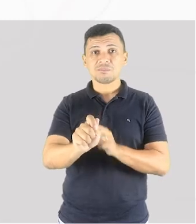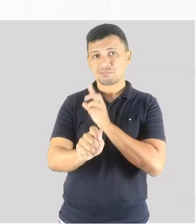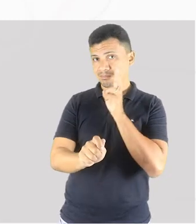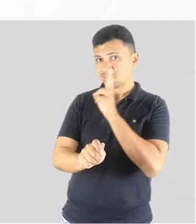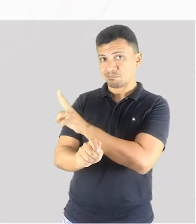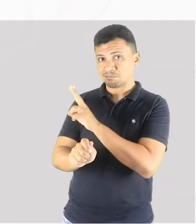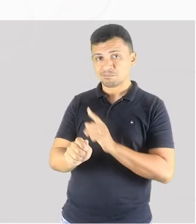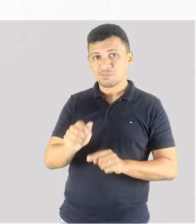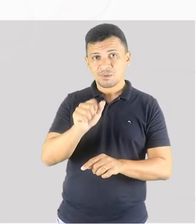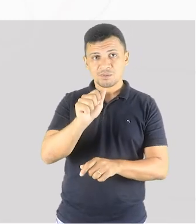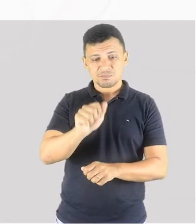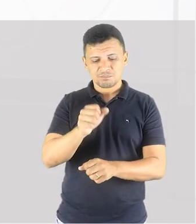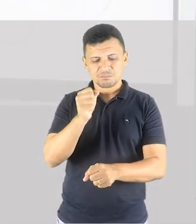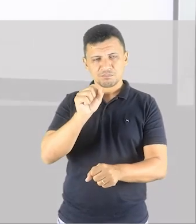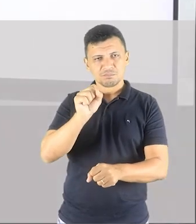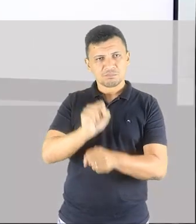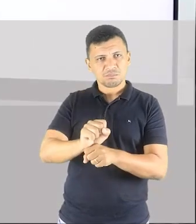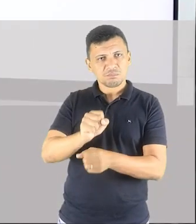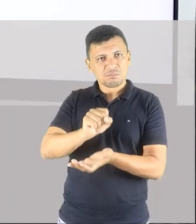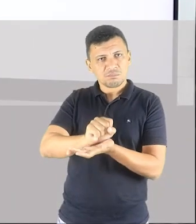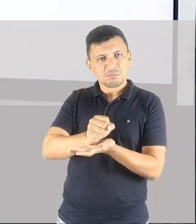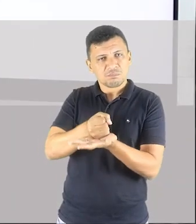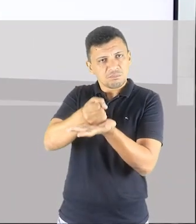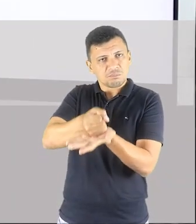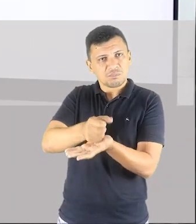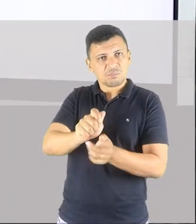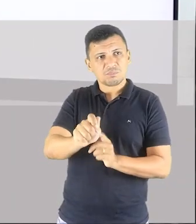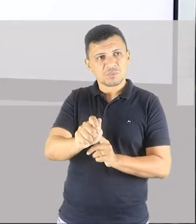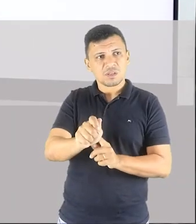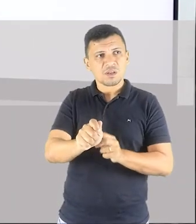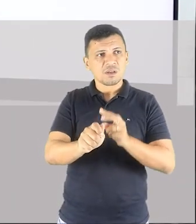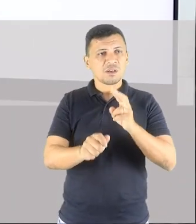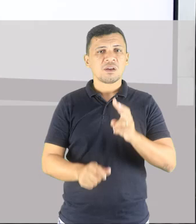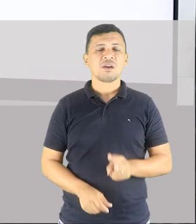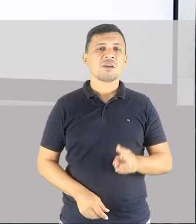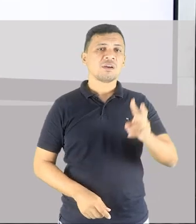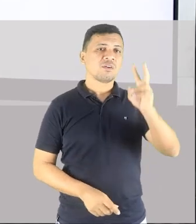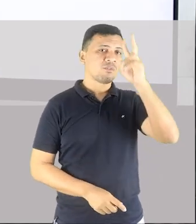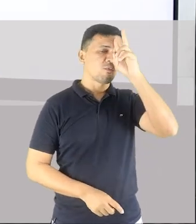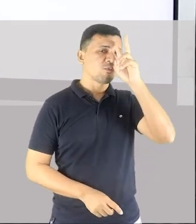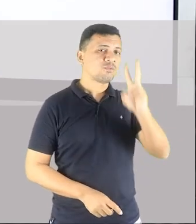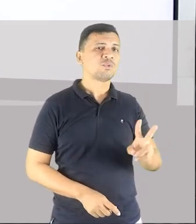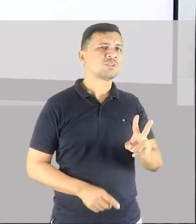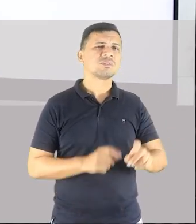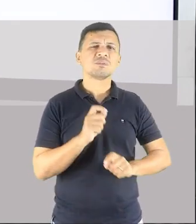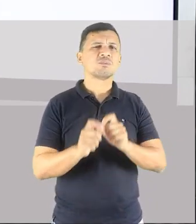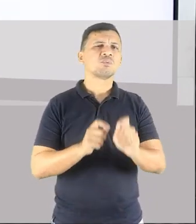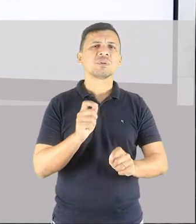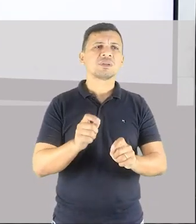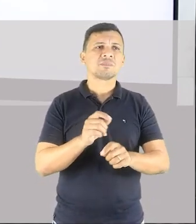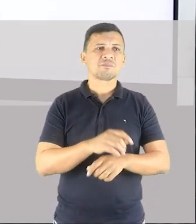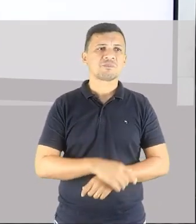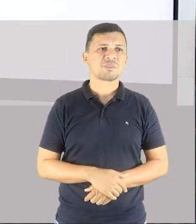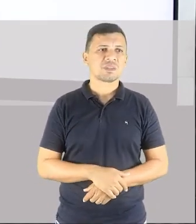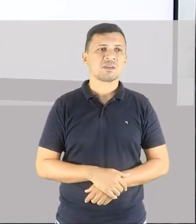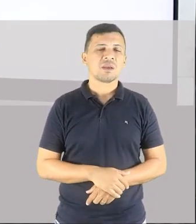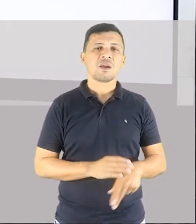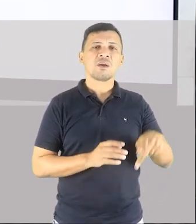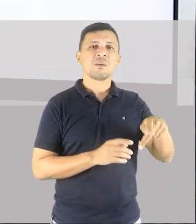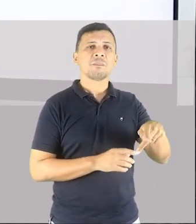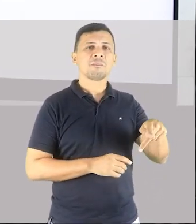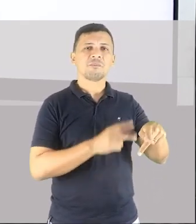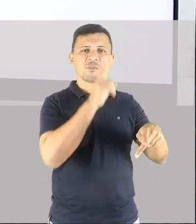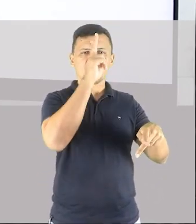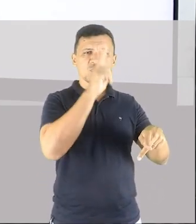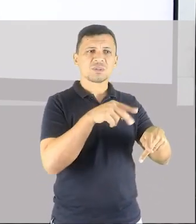alavanca. A força resistente e a força potente. O que é a força resistente e o que é a força potente? Vamos primeiro para a força potente. A